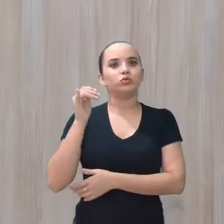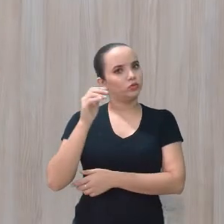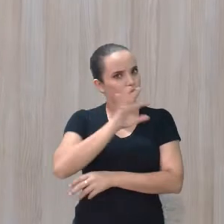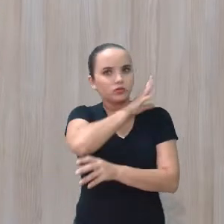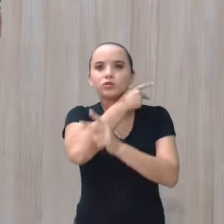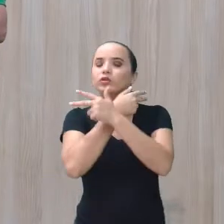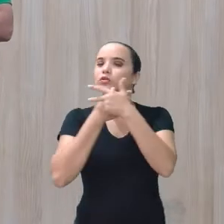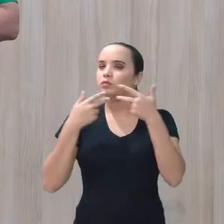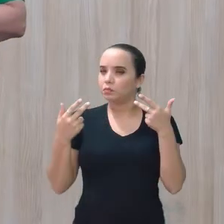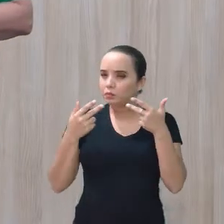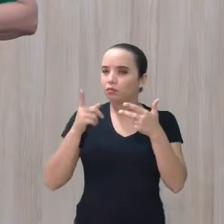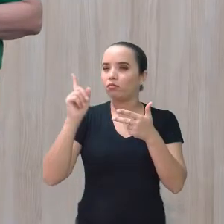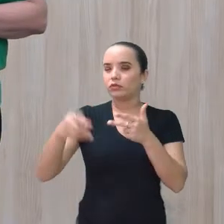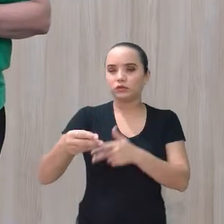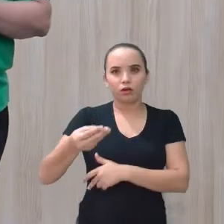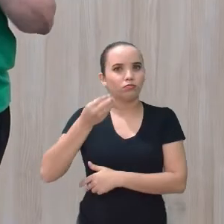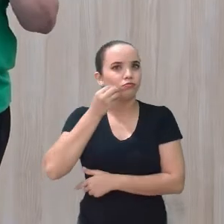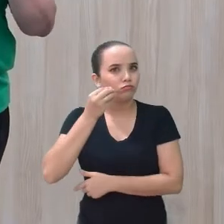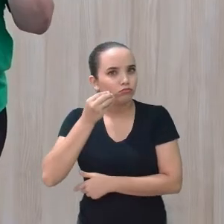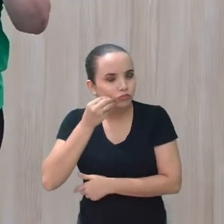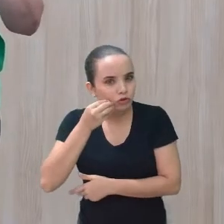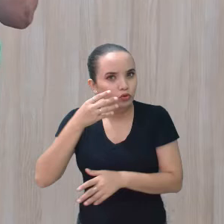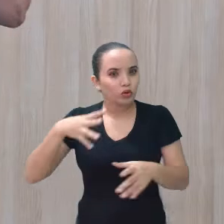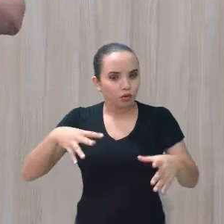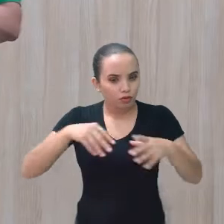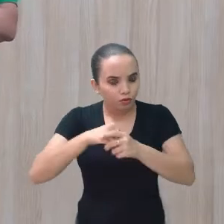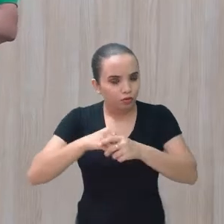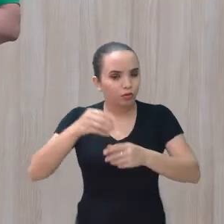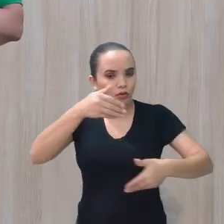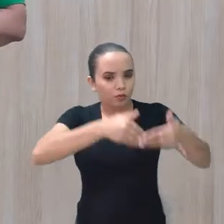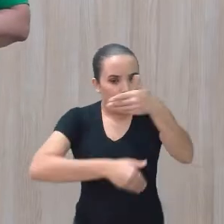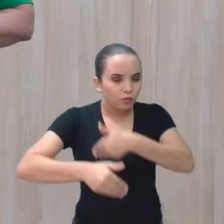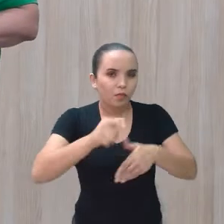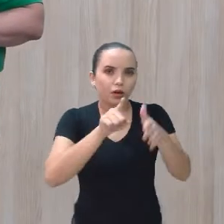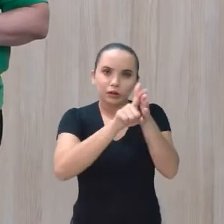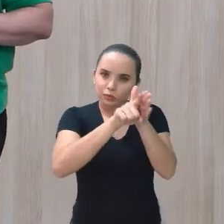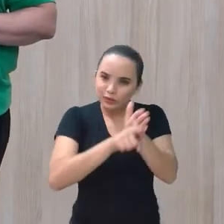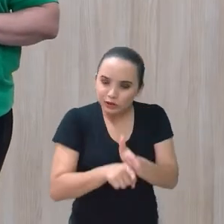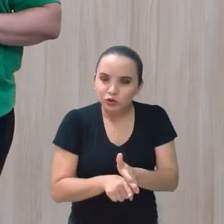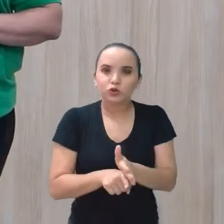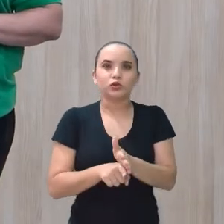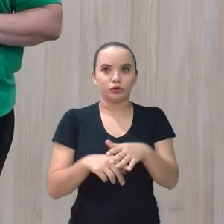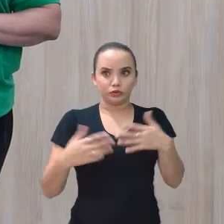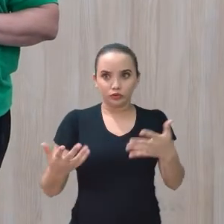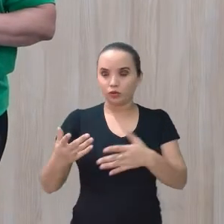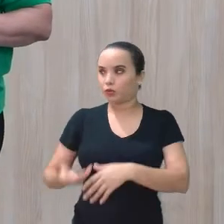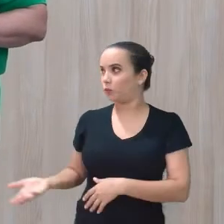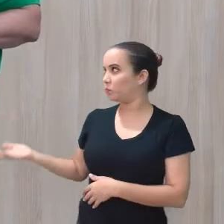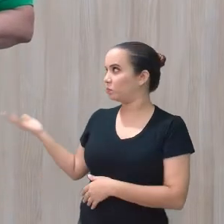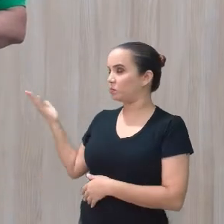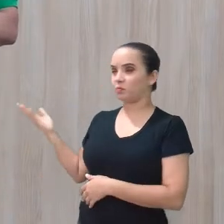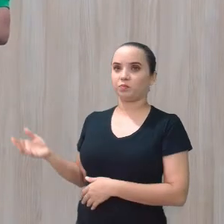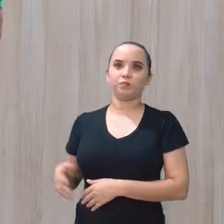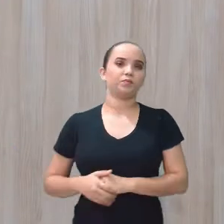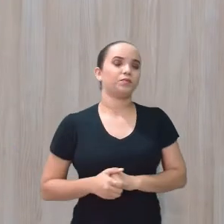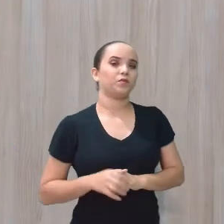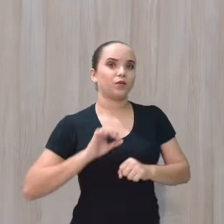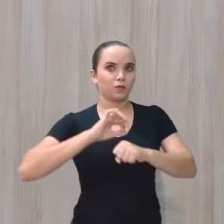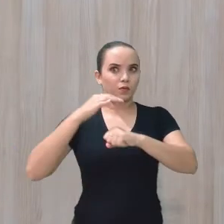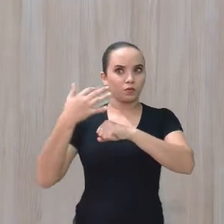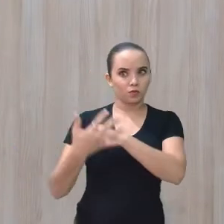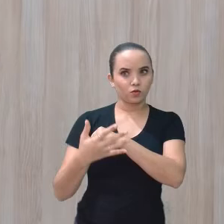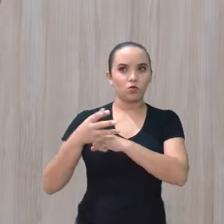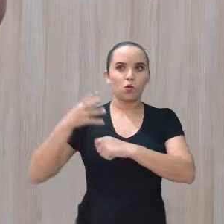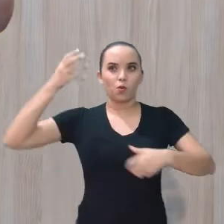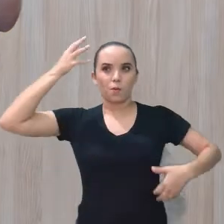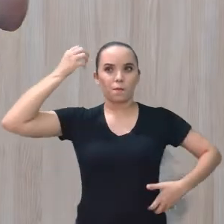como pesquisa, não é? Então, aqui no isolamento, macacos superam expectativas de adaptação. E